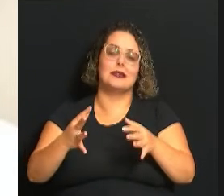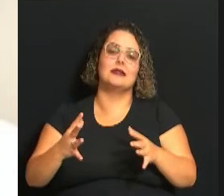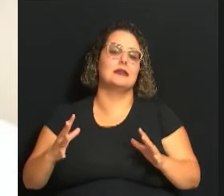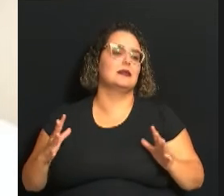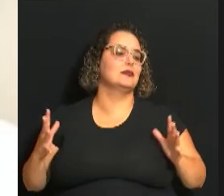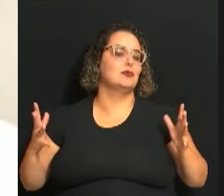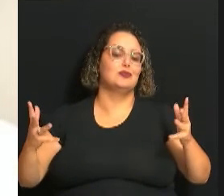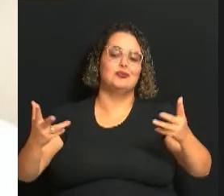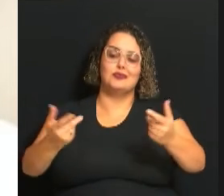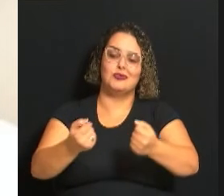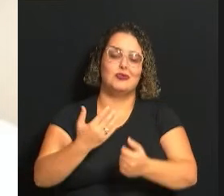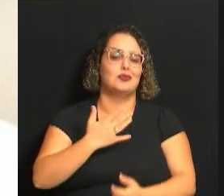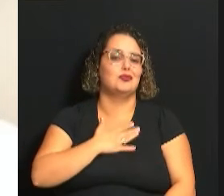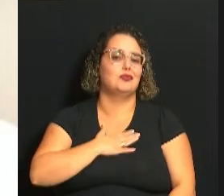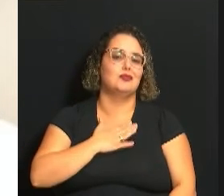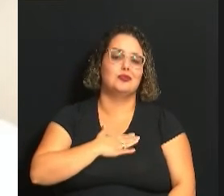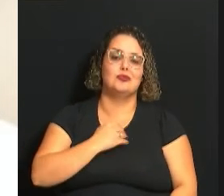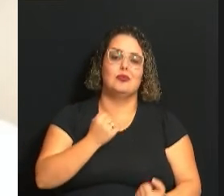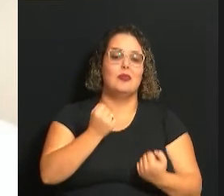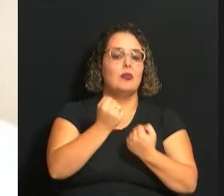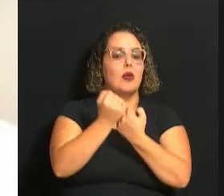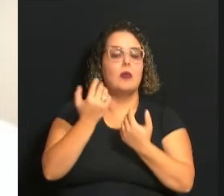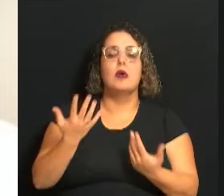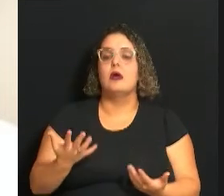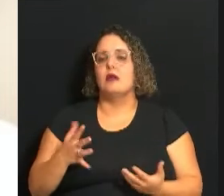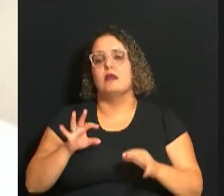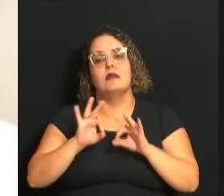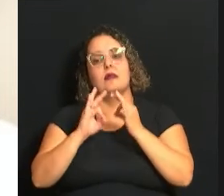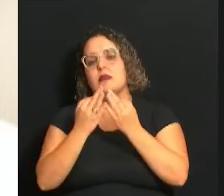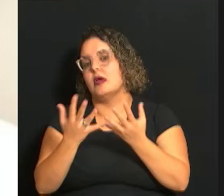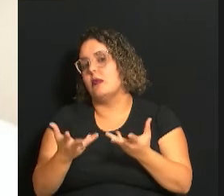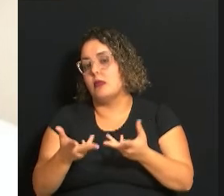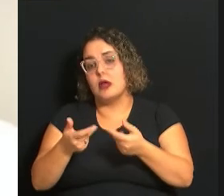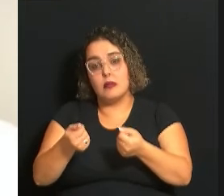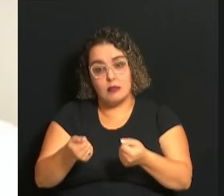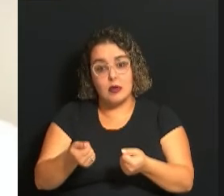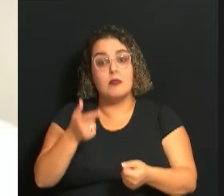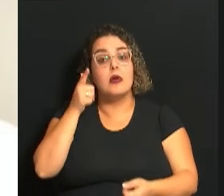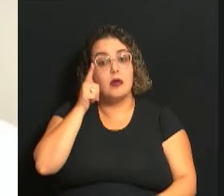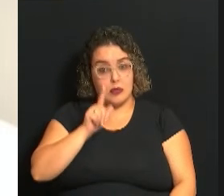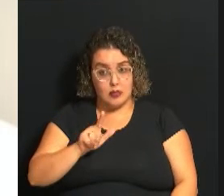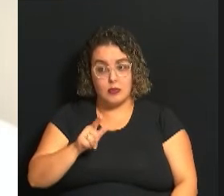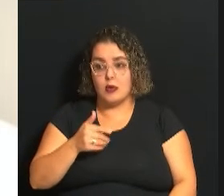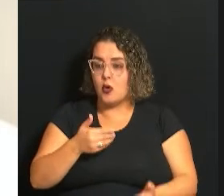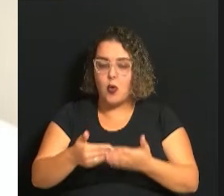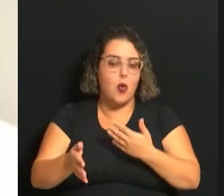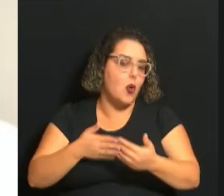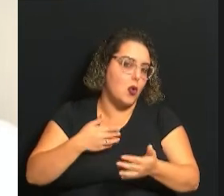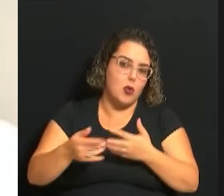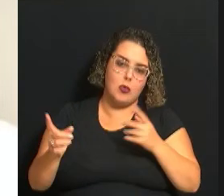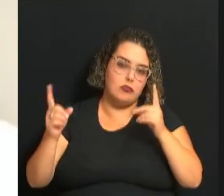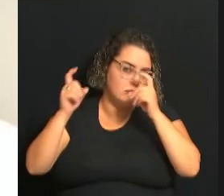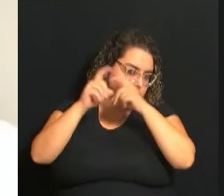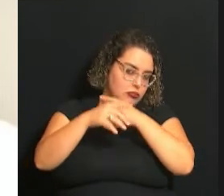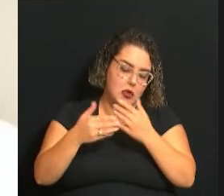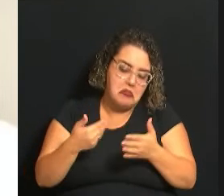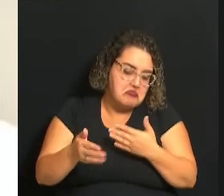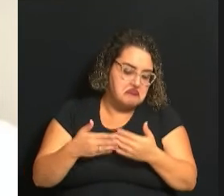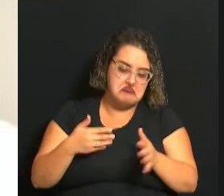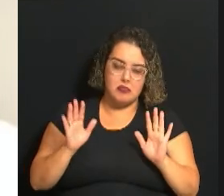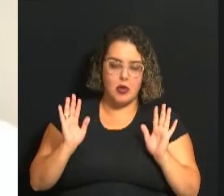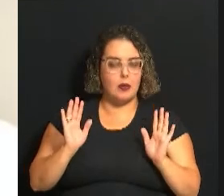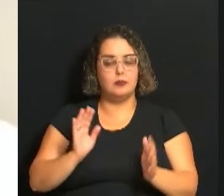que, né, sempre me apoiaram, né, dos familiares, é maravilhoso para a gente conseguir passar qualquer desafio, né, independente de qual seja.